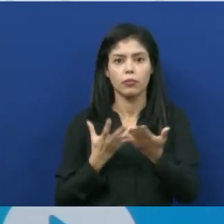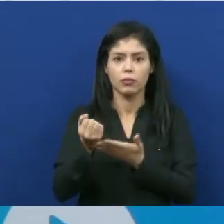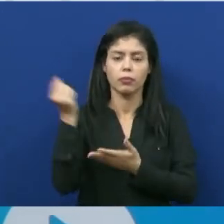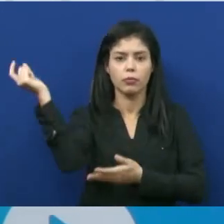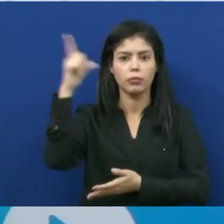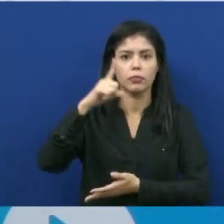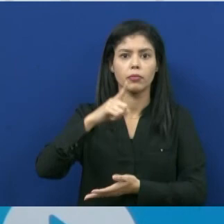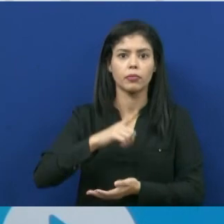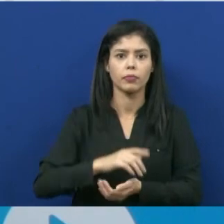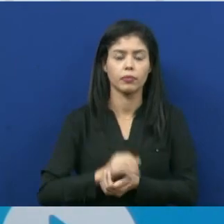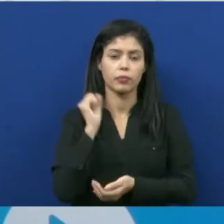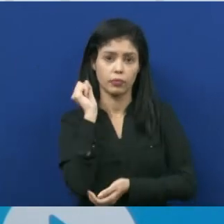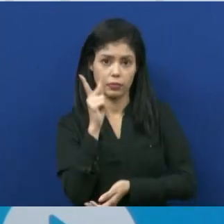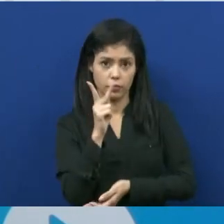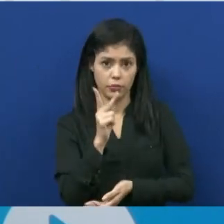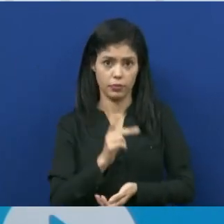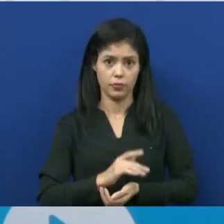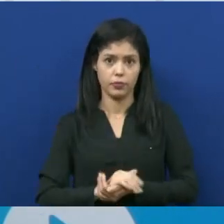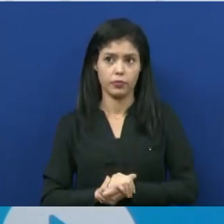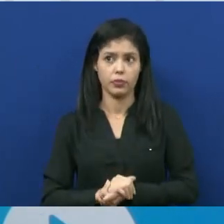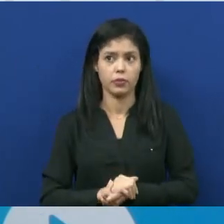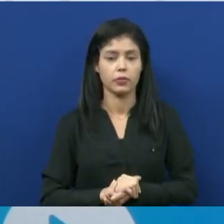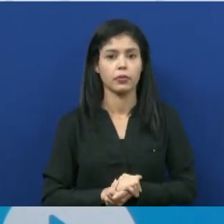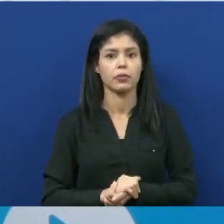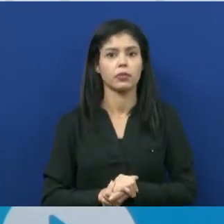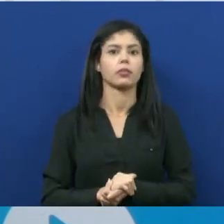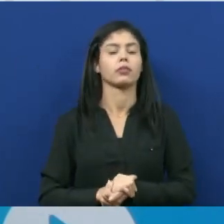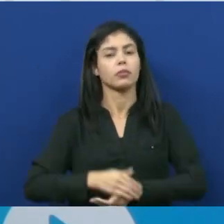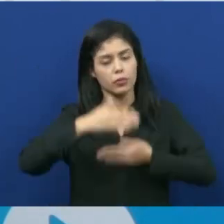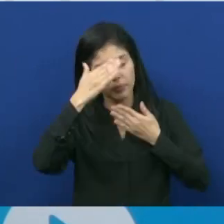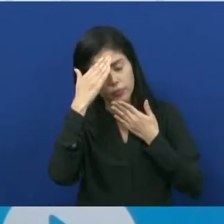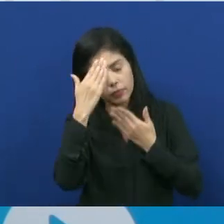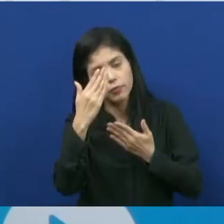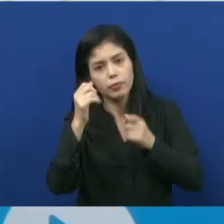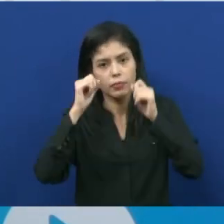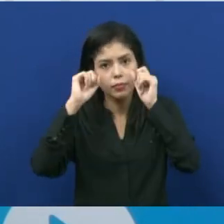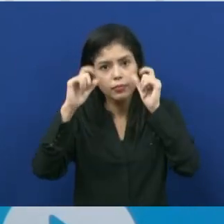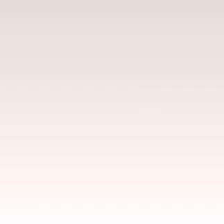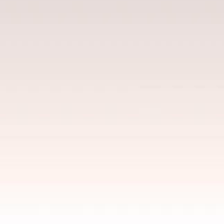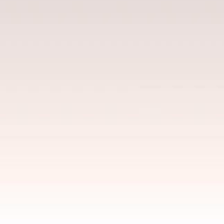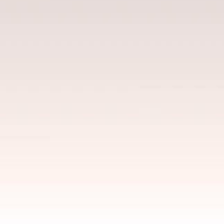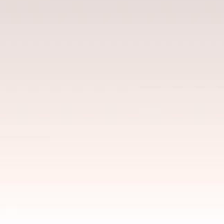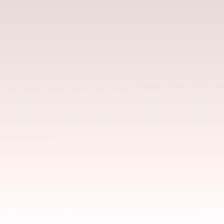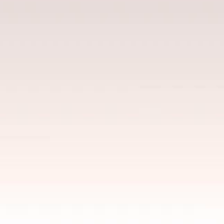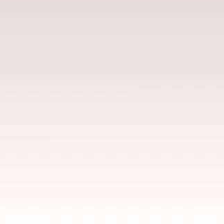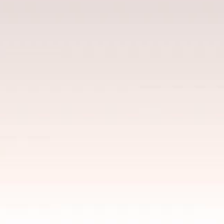do Sol. Tá ok? Pessoal, eu agradeço pela atenção.